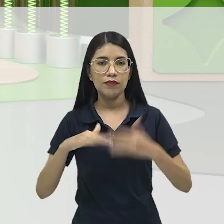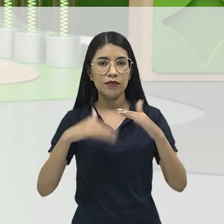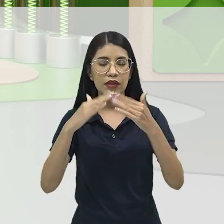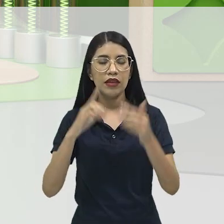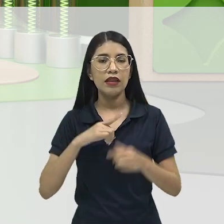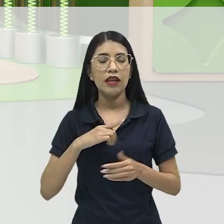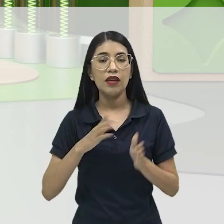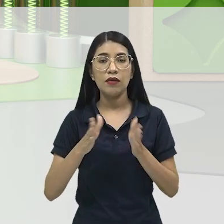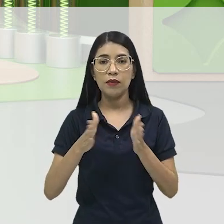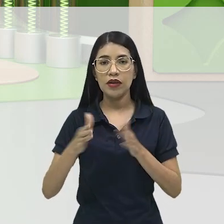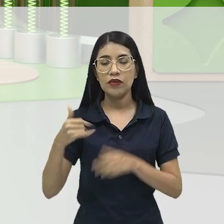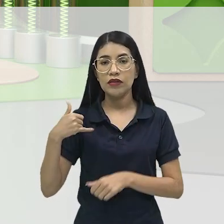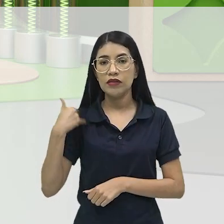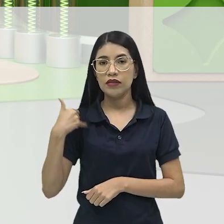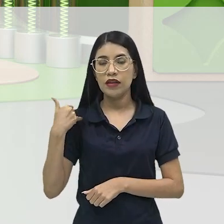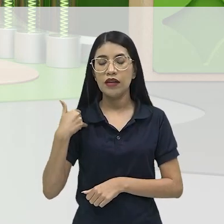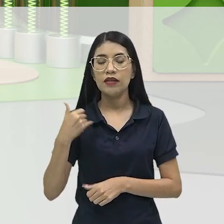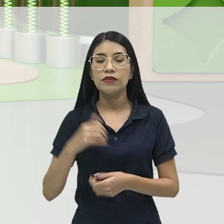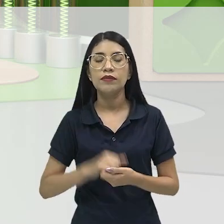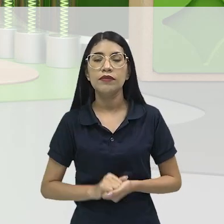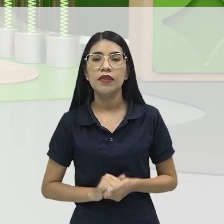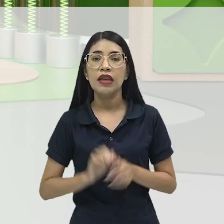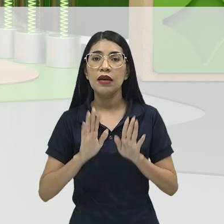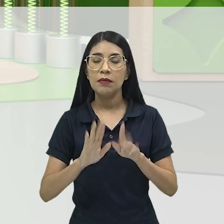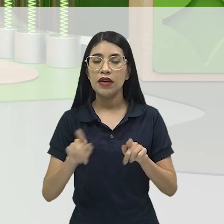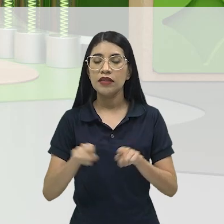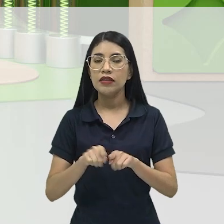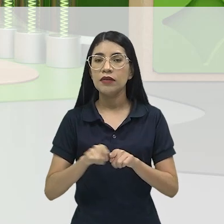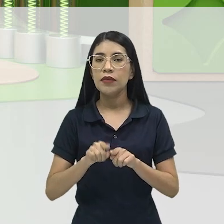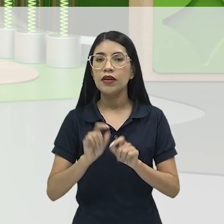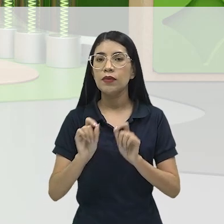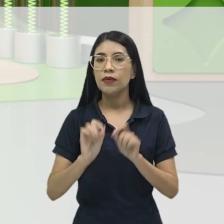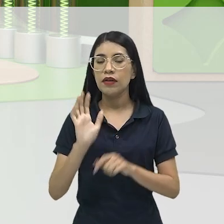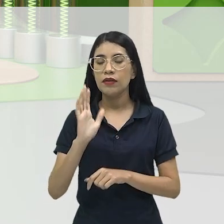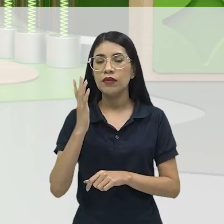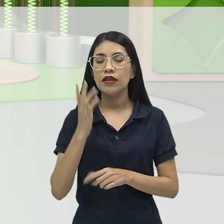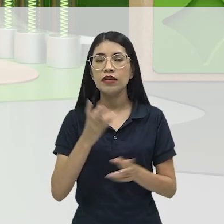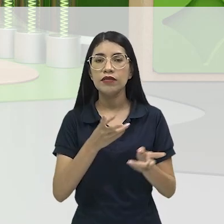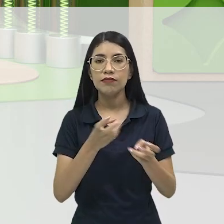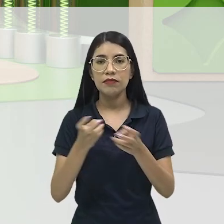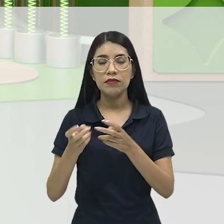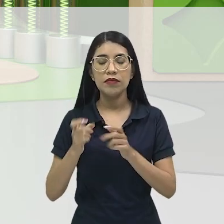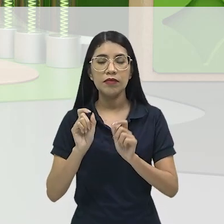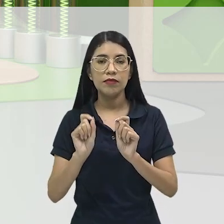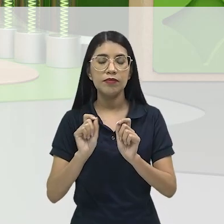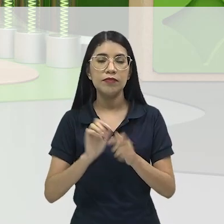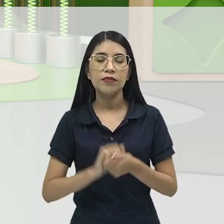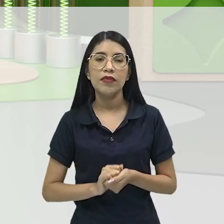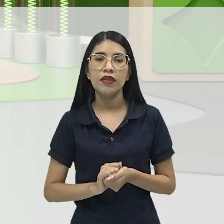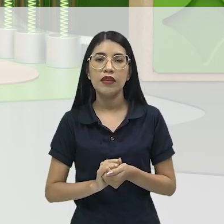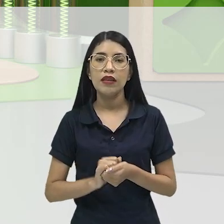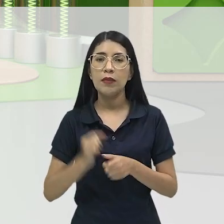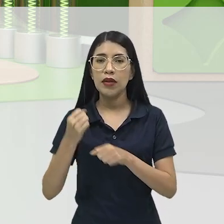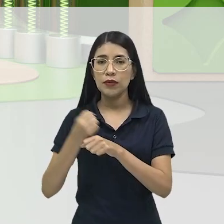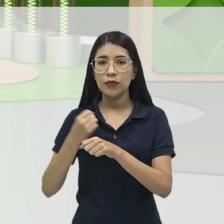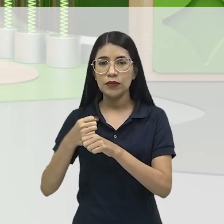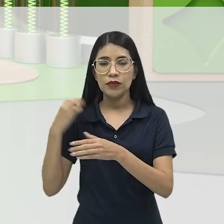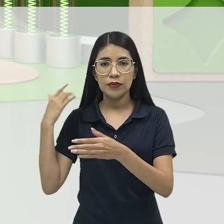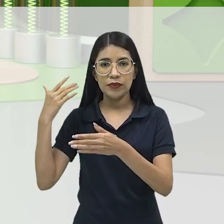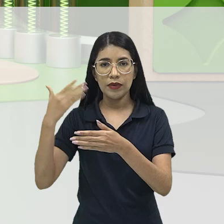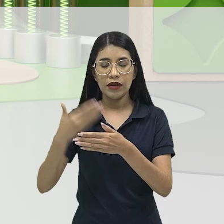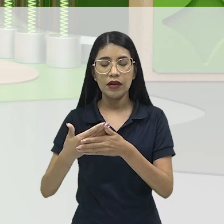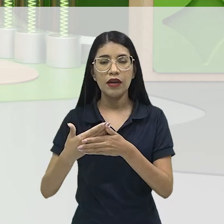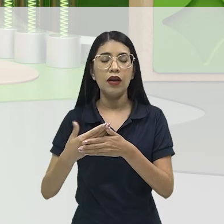determinada faixa etária, certo? Mas muitas vezes o que tem se observado, inclusive nos últimos anos, nas